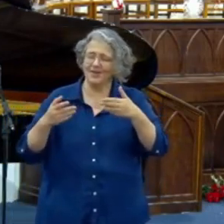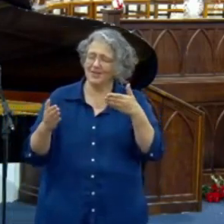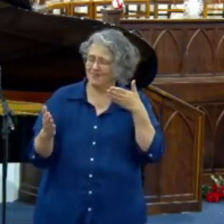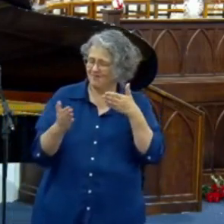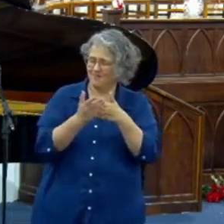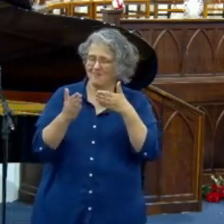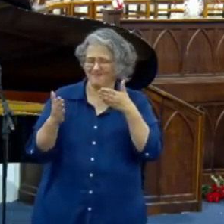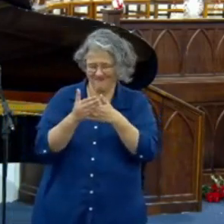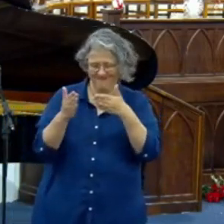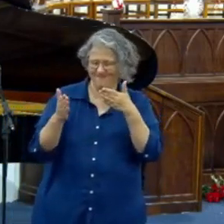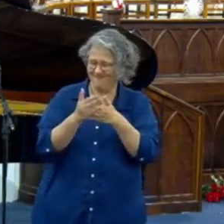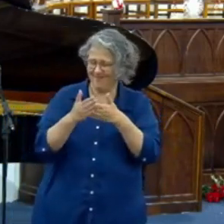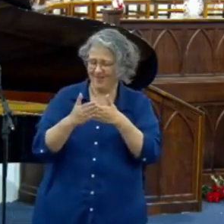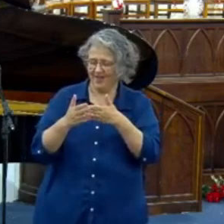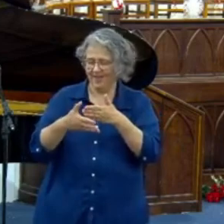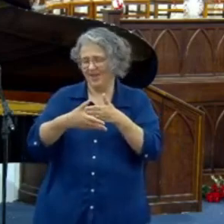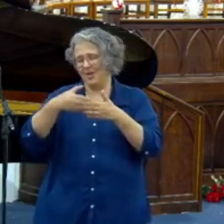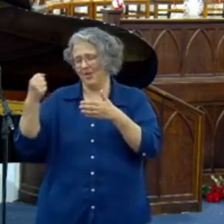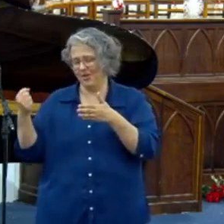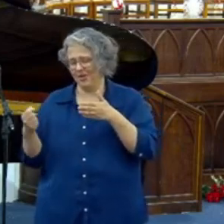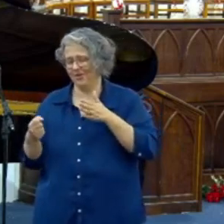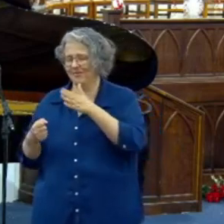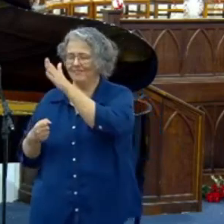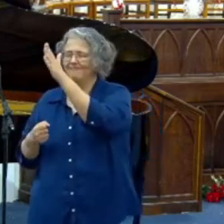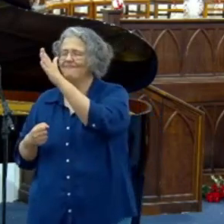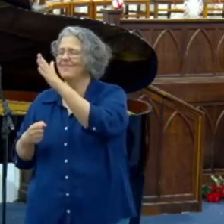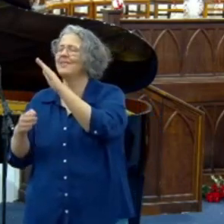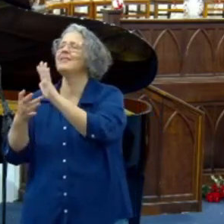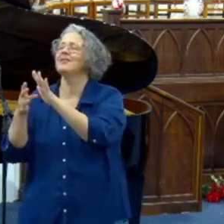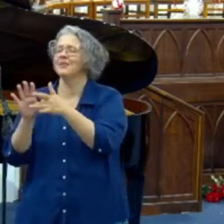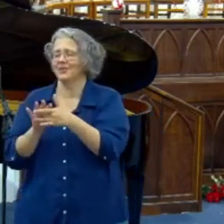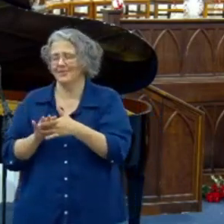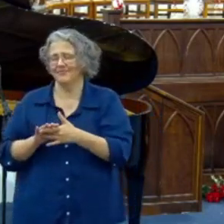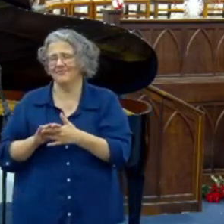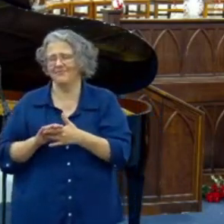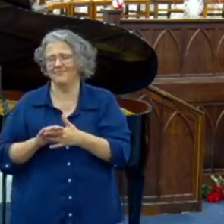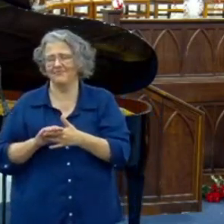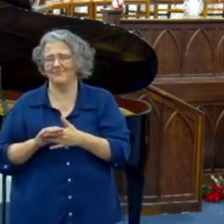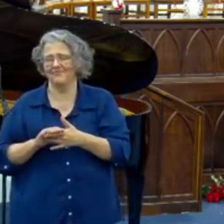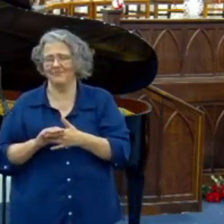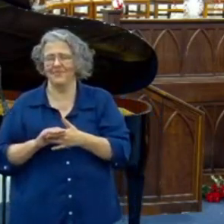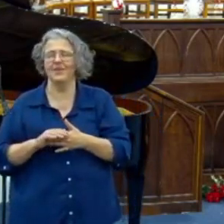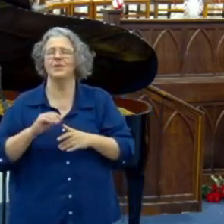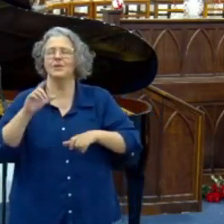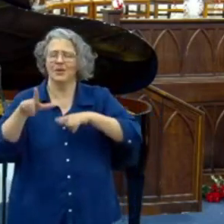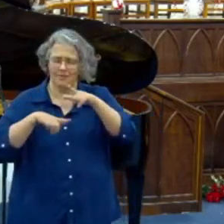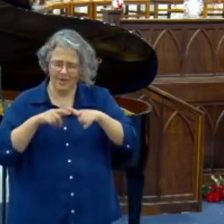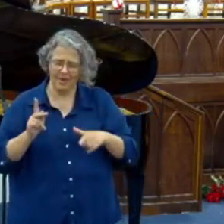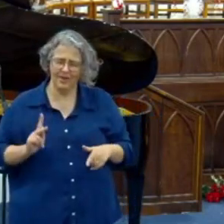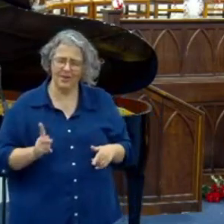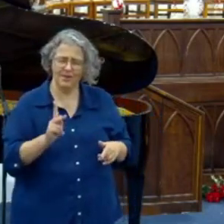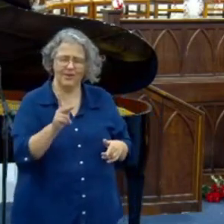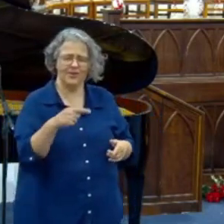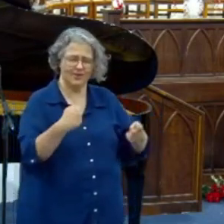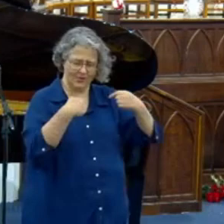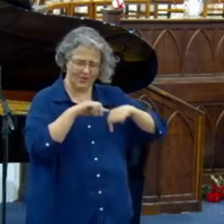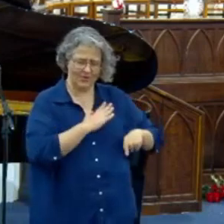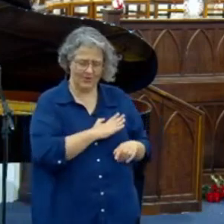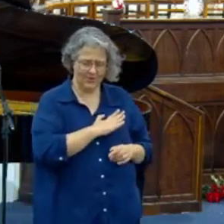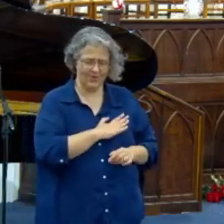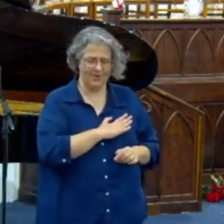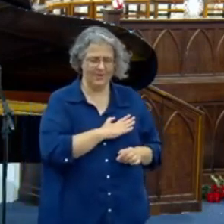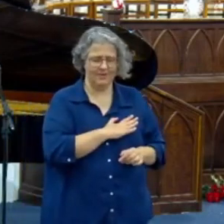essas amarras. Só o Senhor. Nós oramos por isso. Que a tua obra continue em nós,